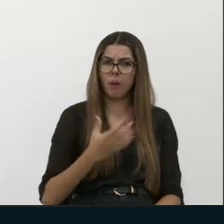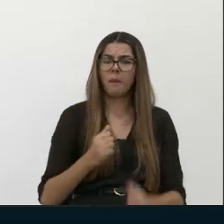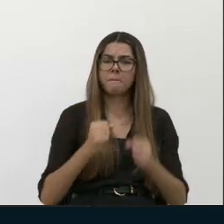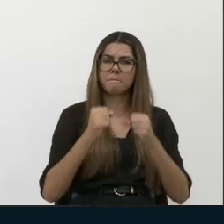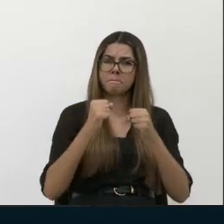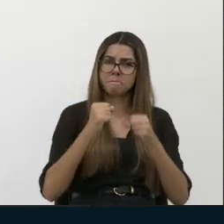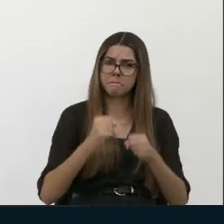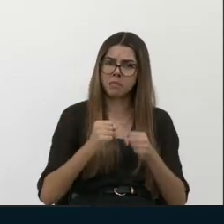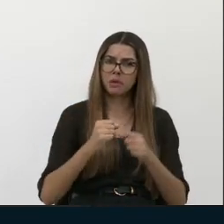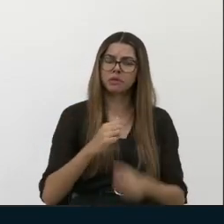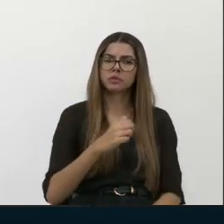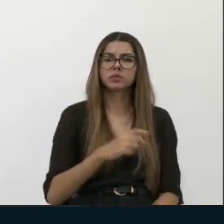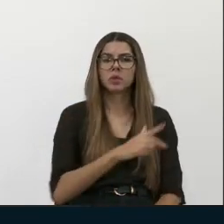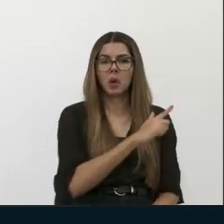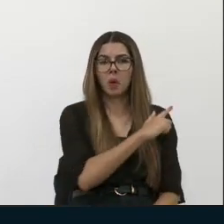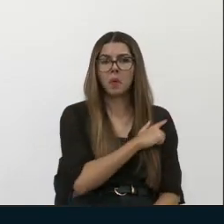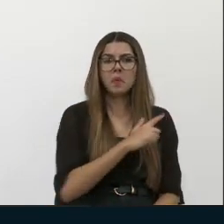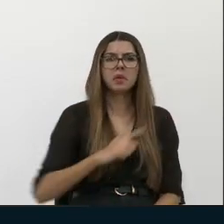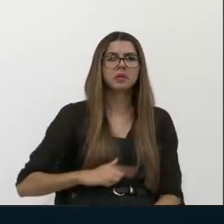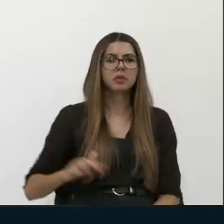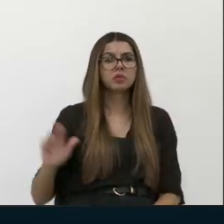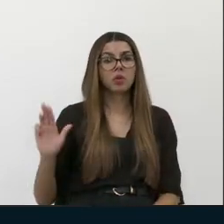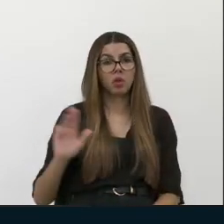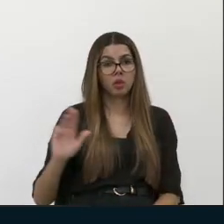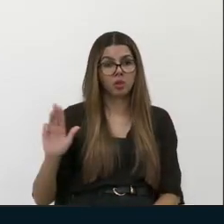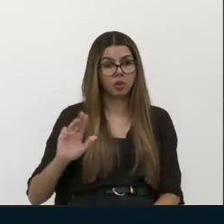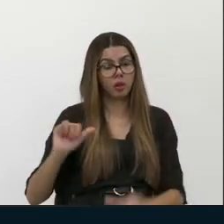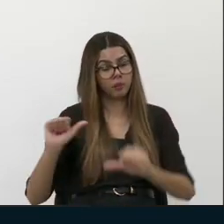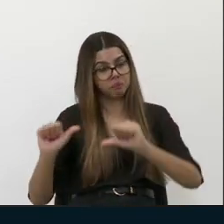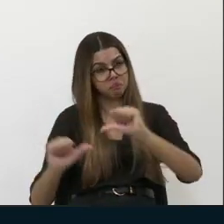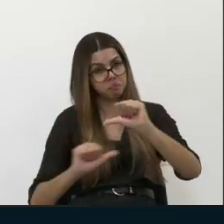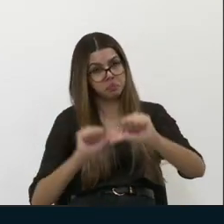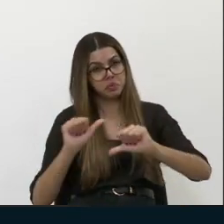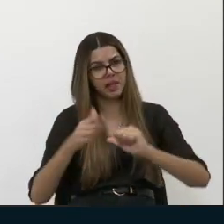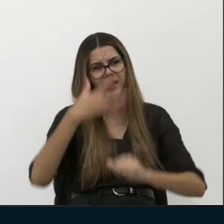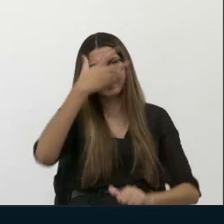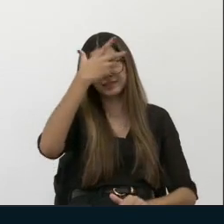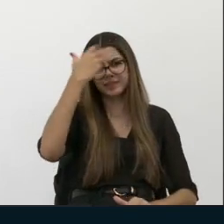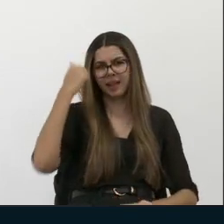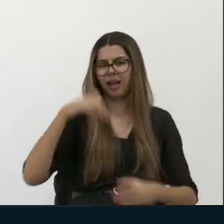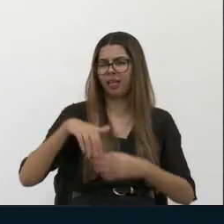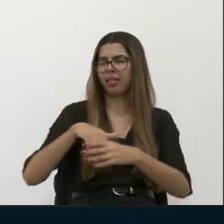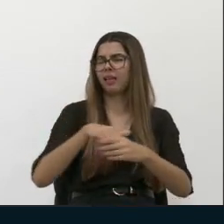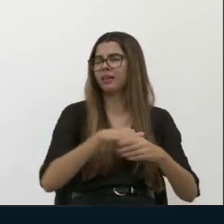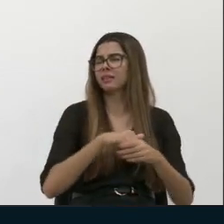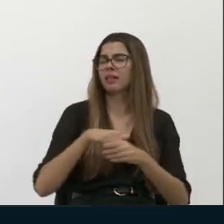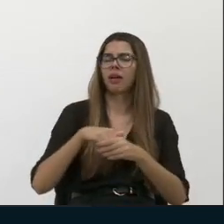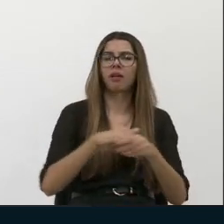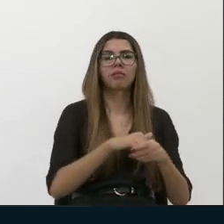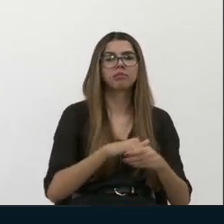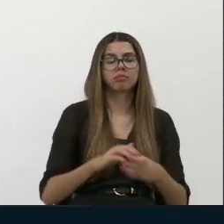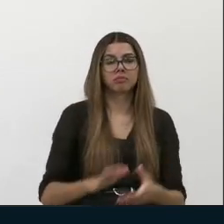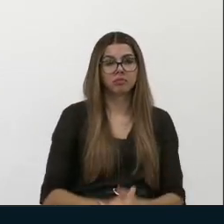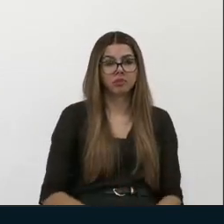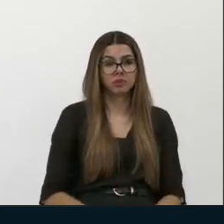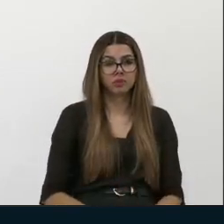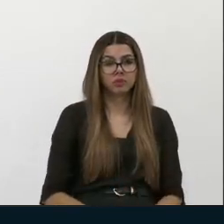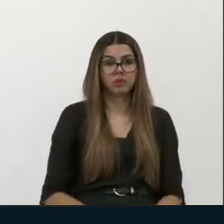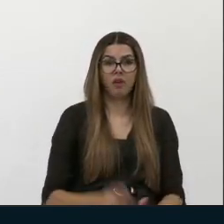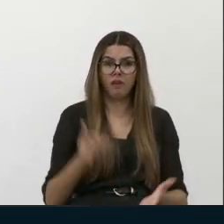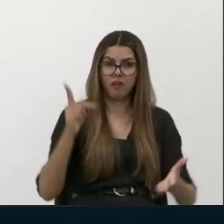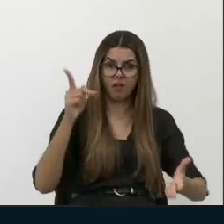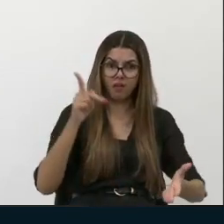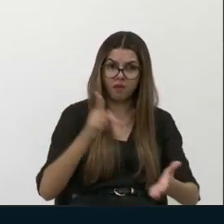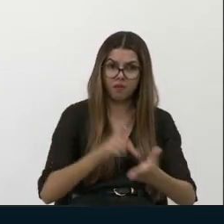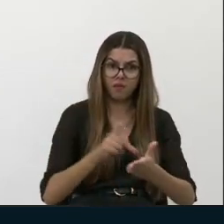da República e reverter essa situação. Vamos esquecer a eleição municipal. Vamos realmente